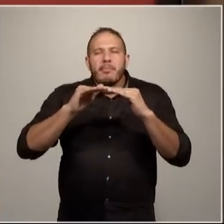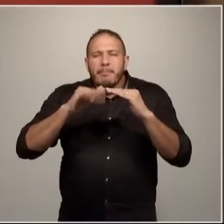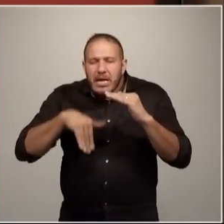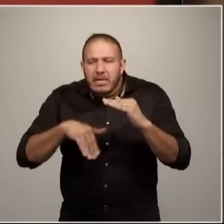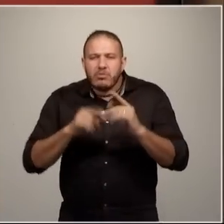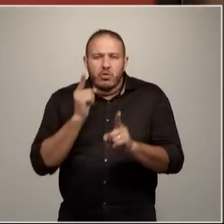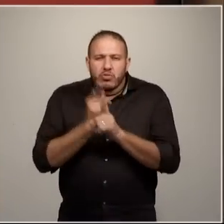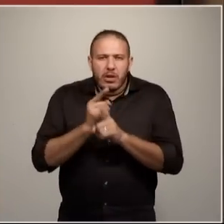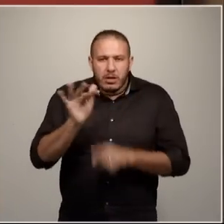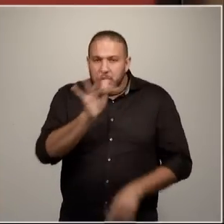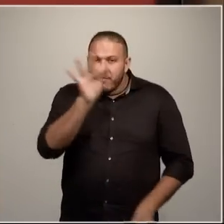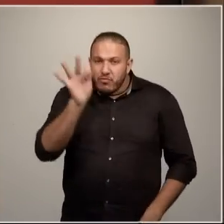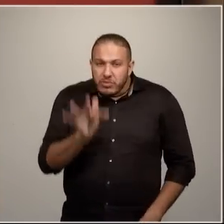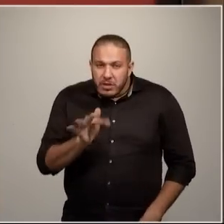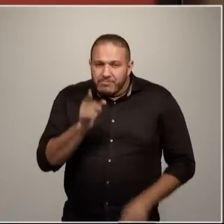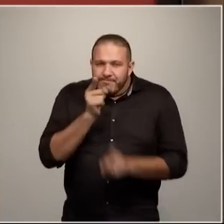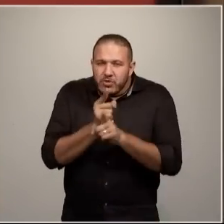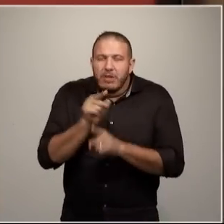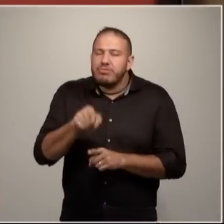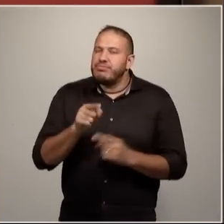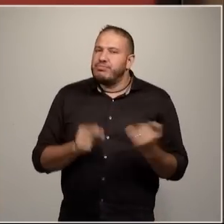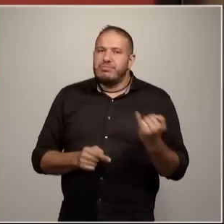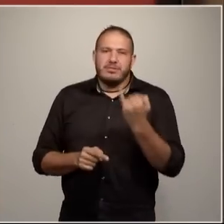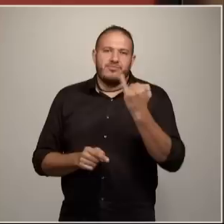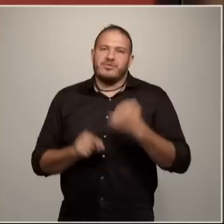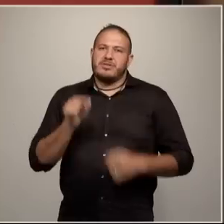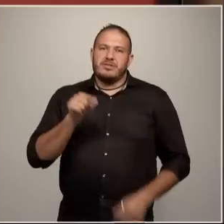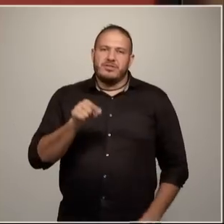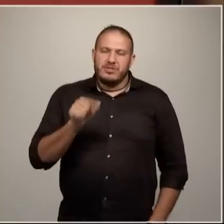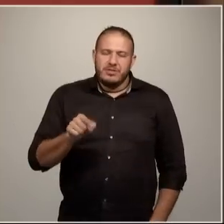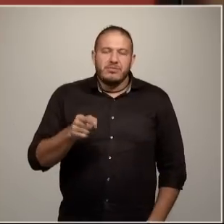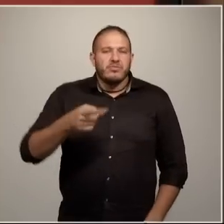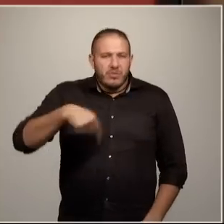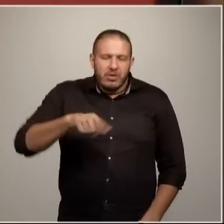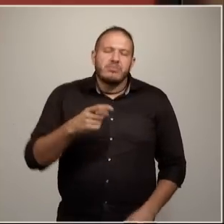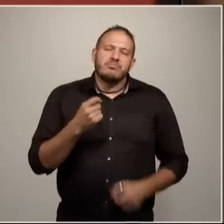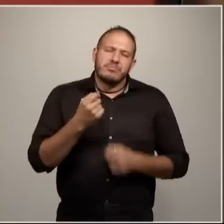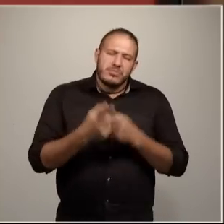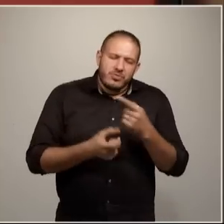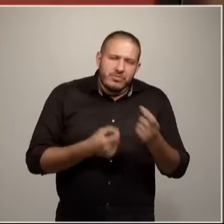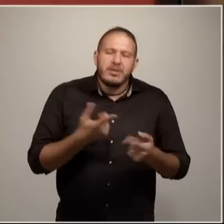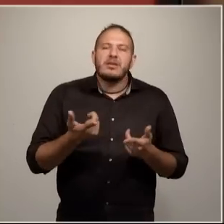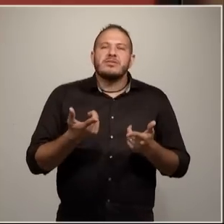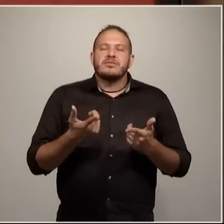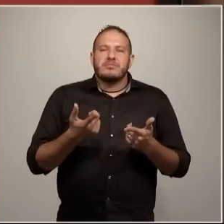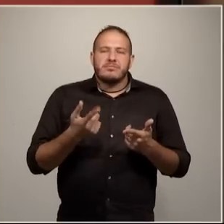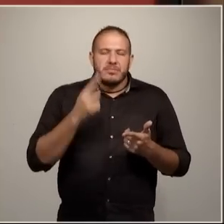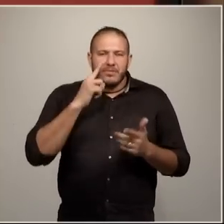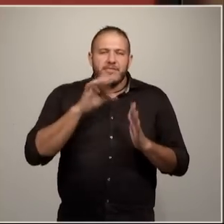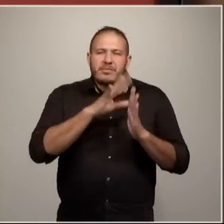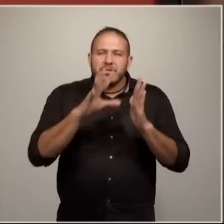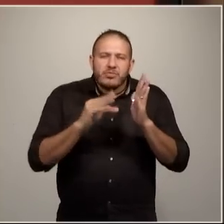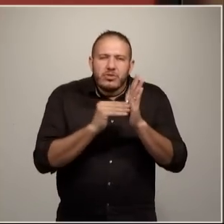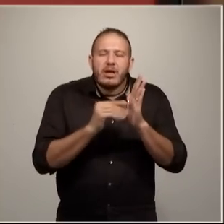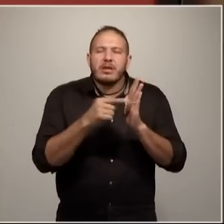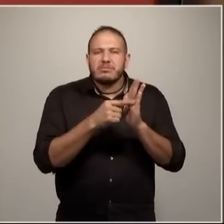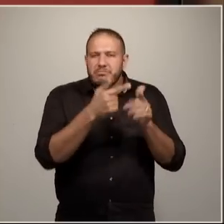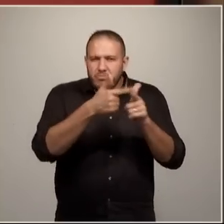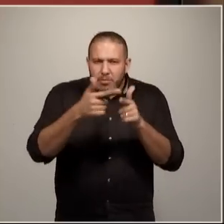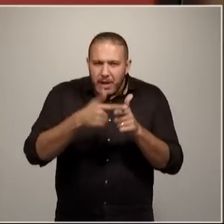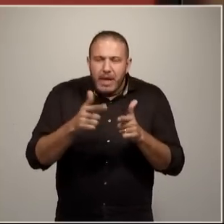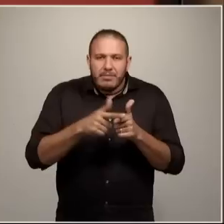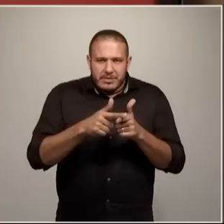é uma coisa extremamente importante. Então, nós fizemos algumas abordagens para problemas